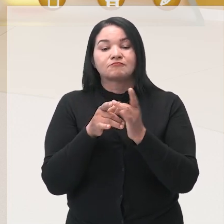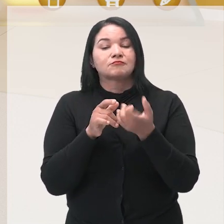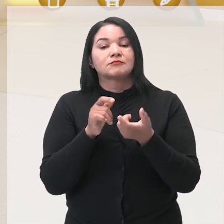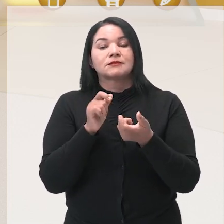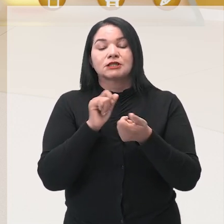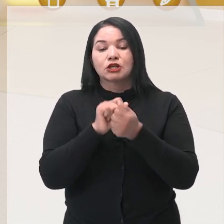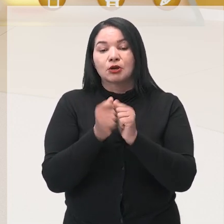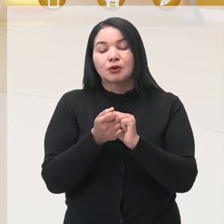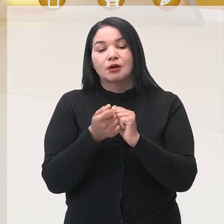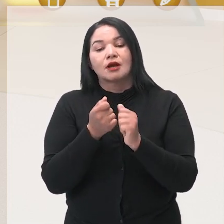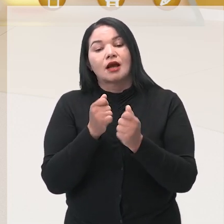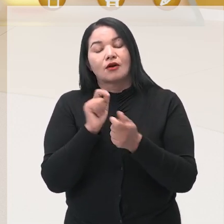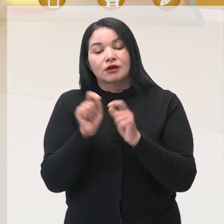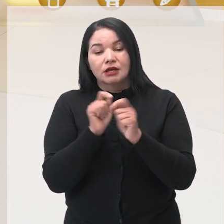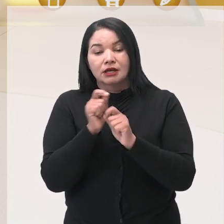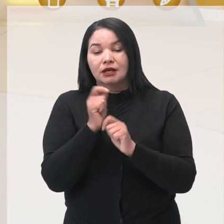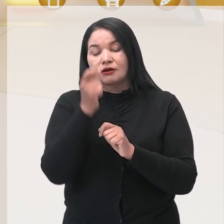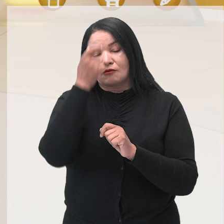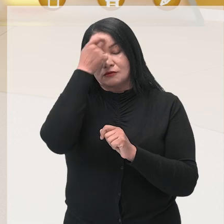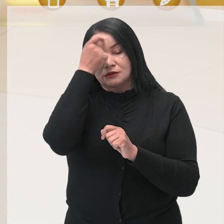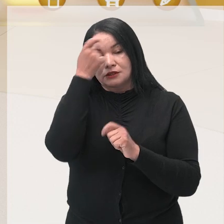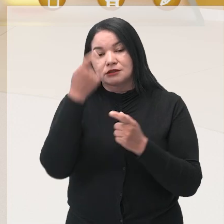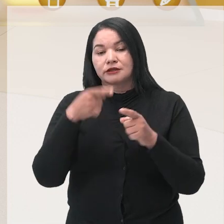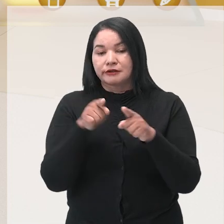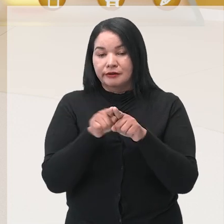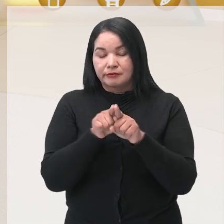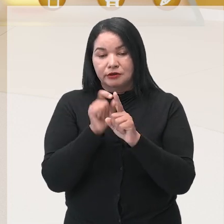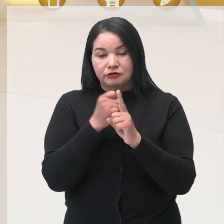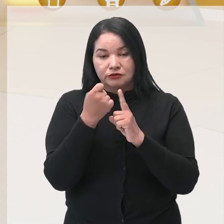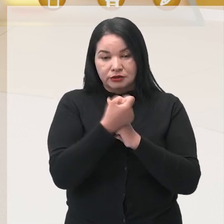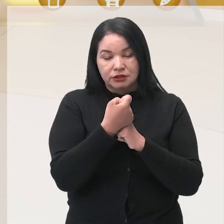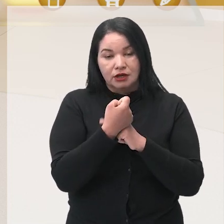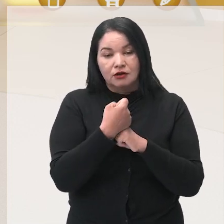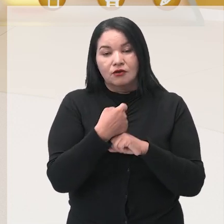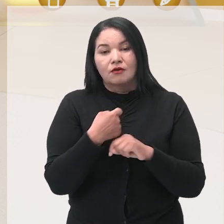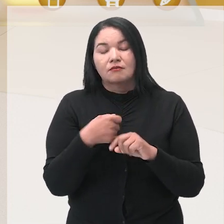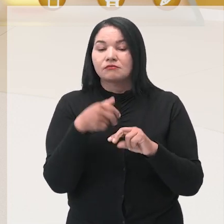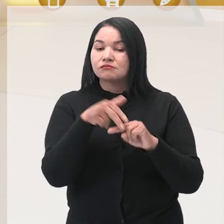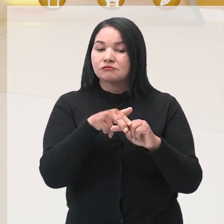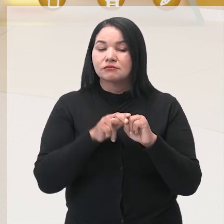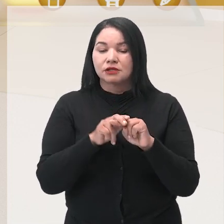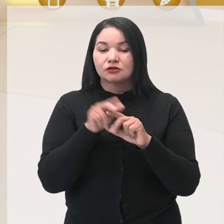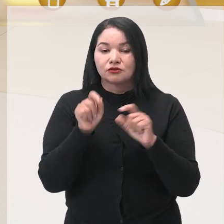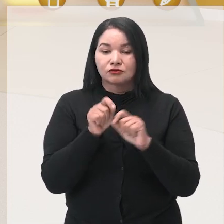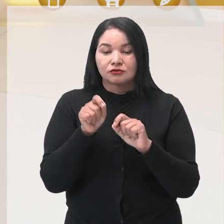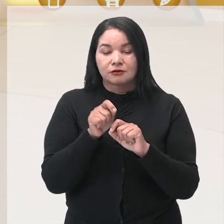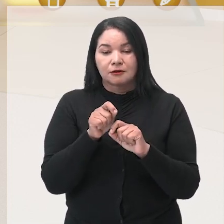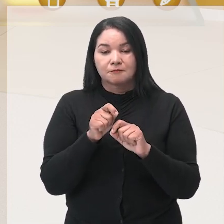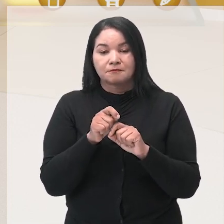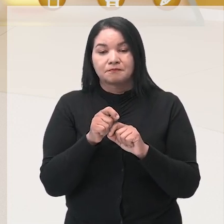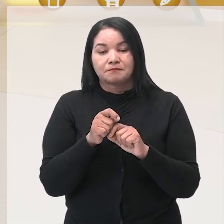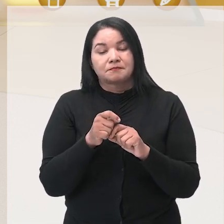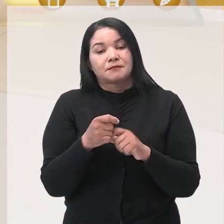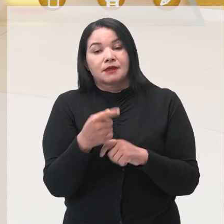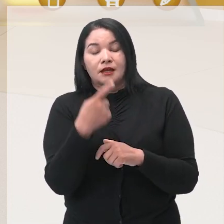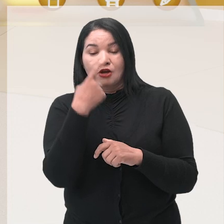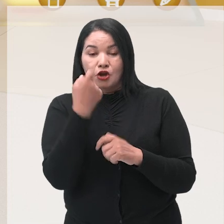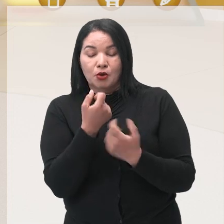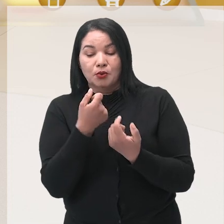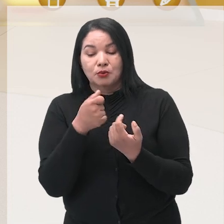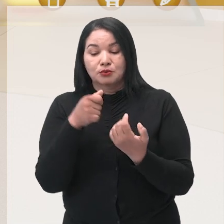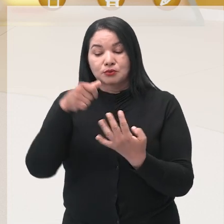essa consciência a partir, né, de qual será a destinação dos nossos resíduos.